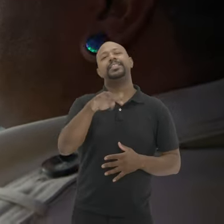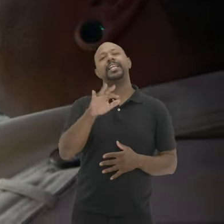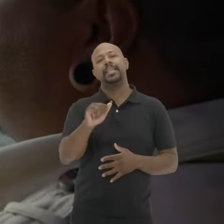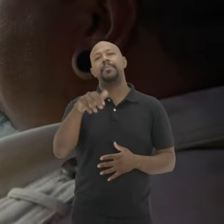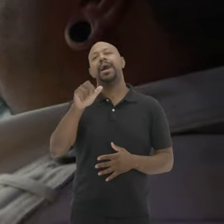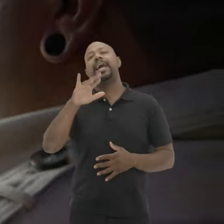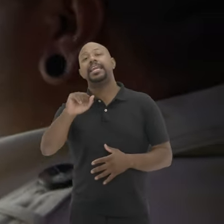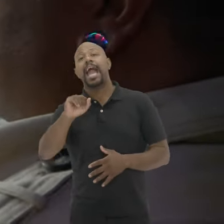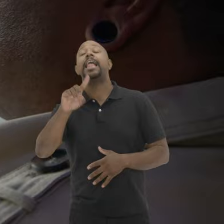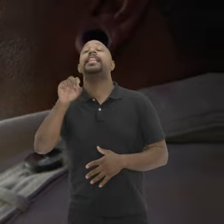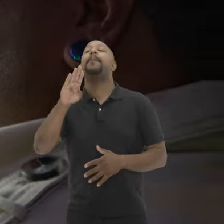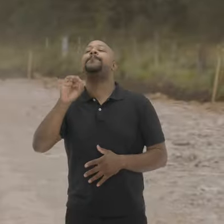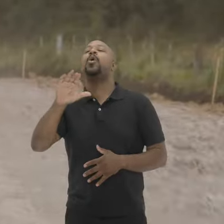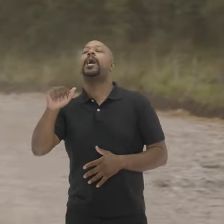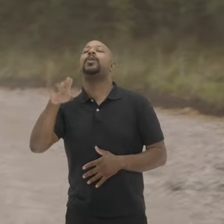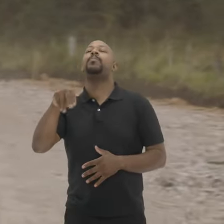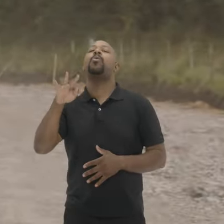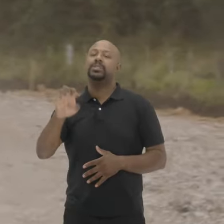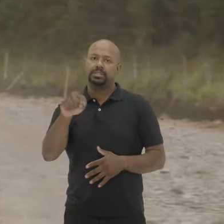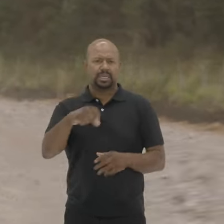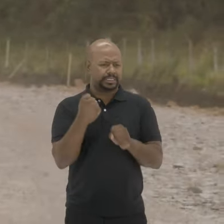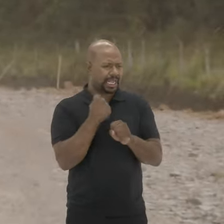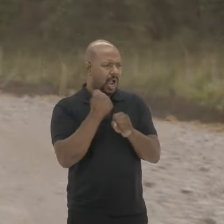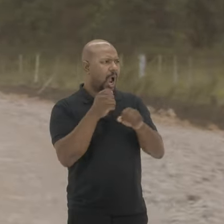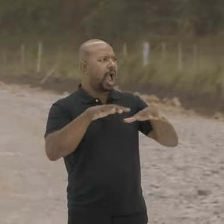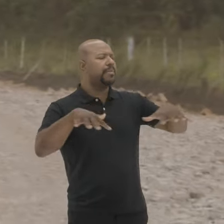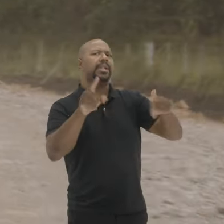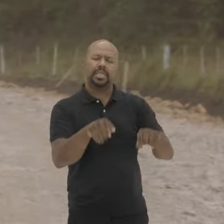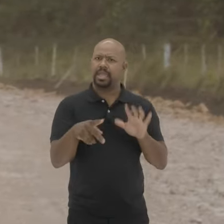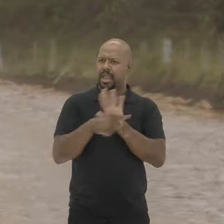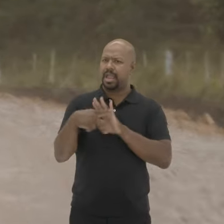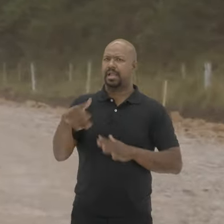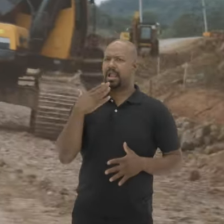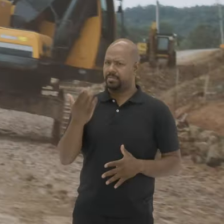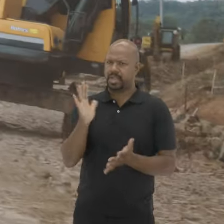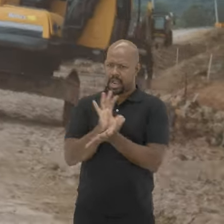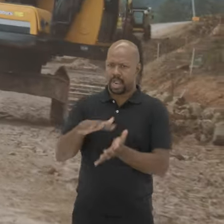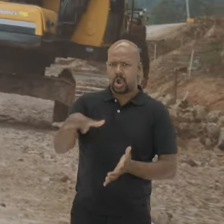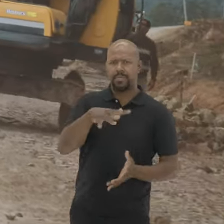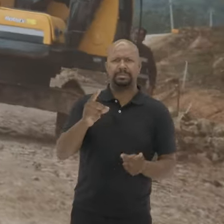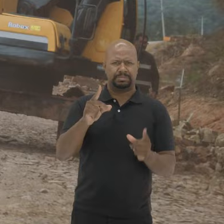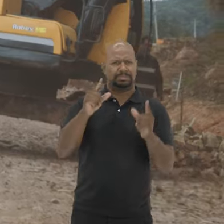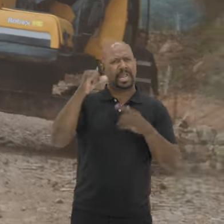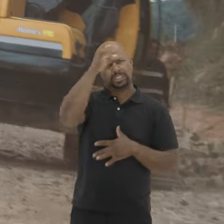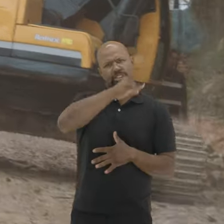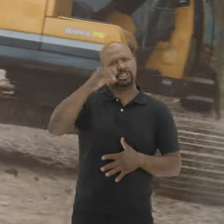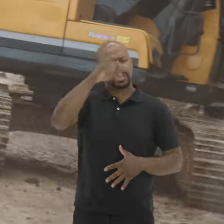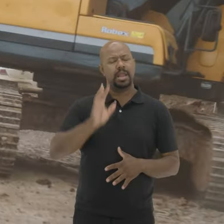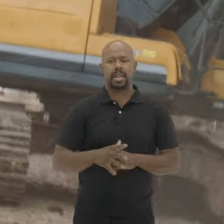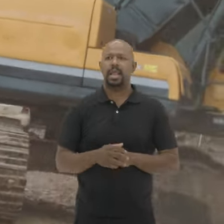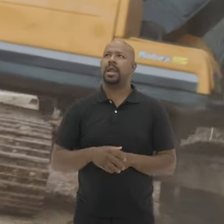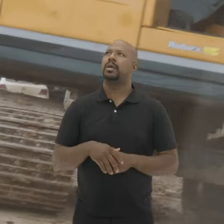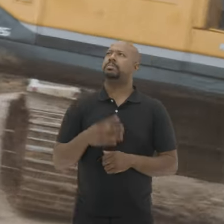Maria Santa Maria da boca do monte e é uma obra que também é uma demanda da comunidade bem antiga